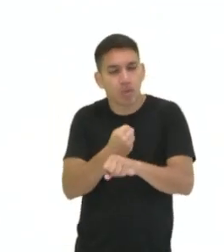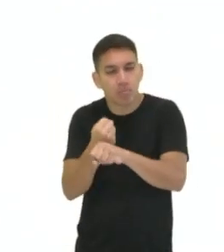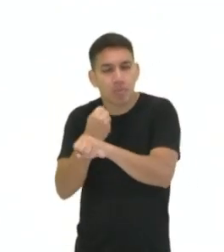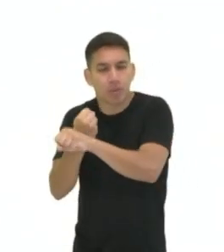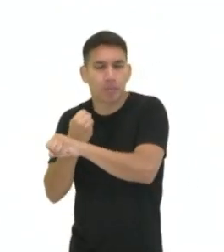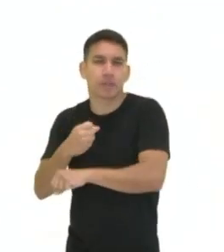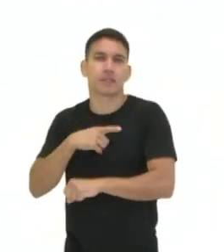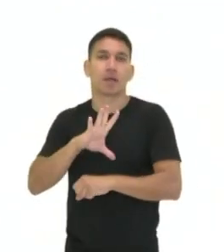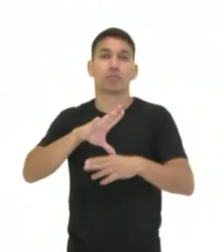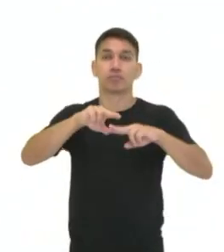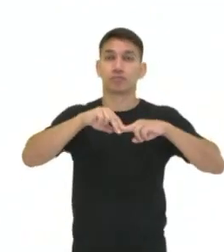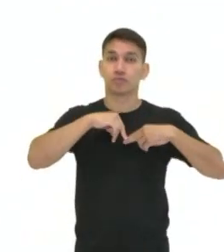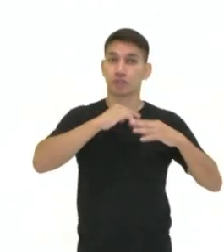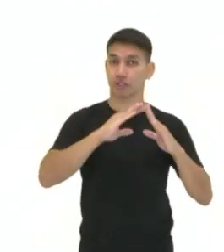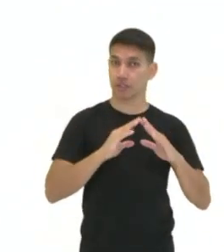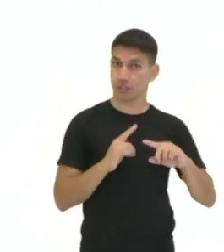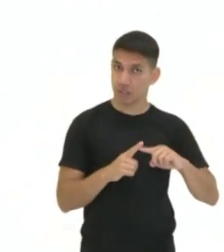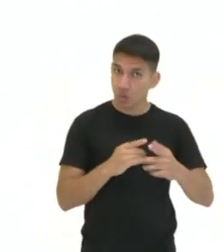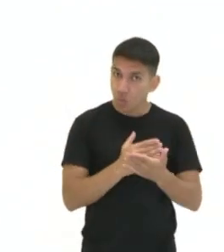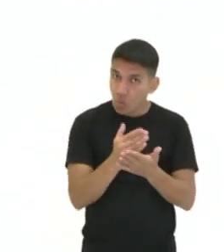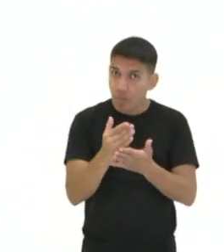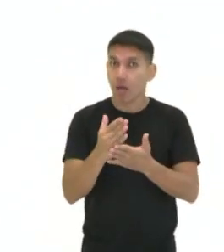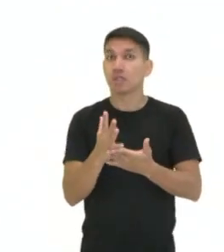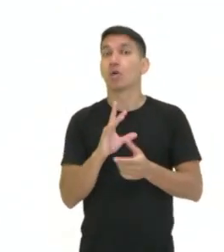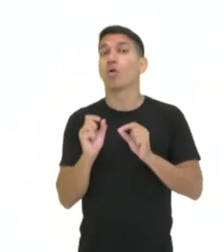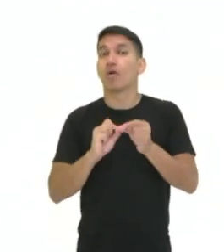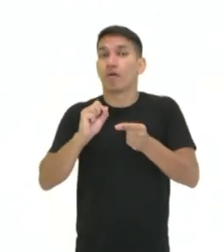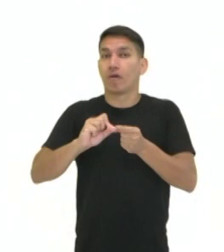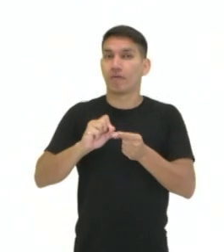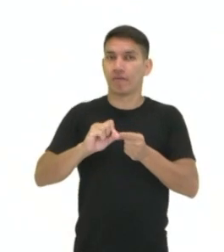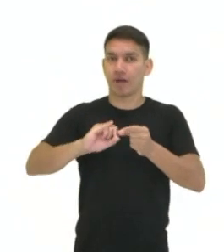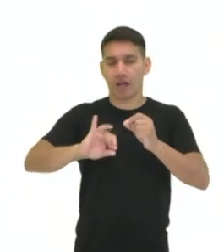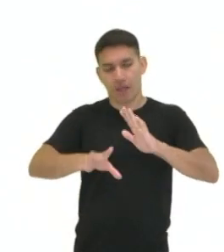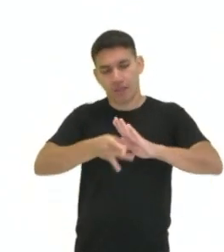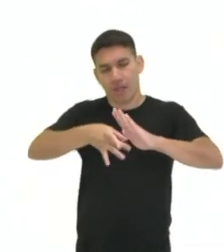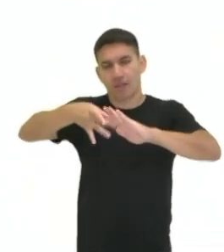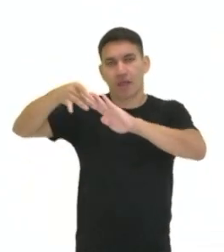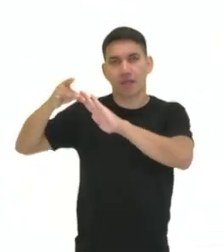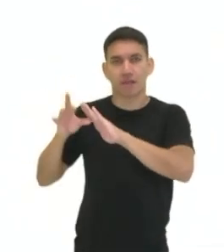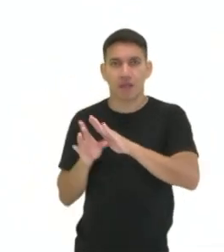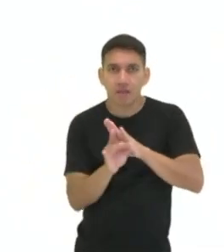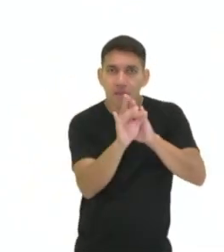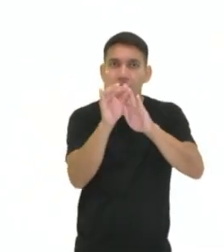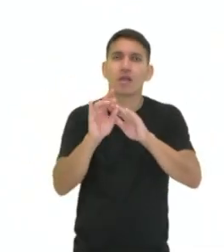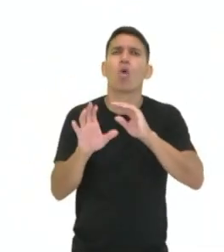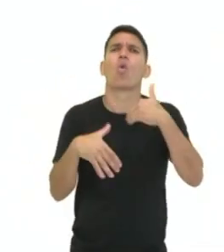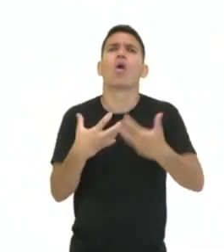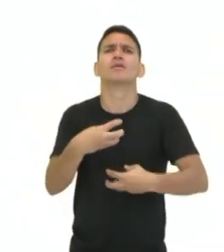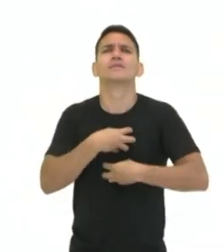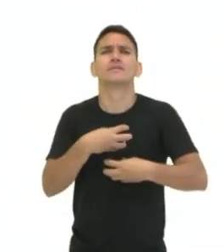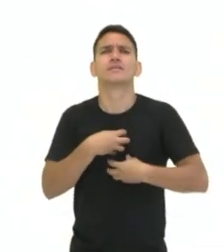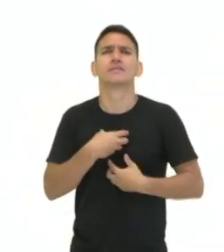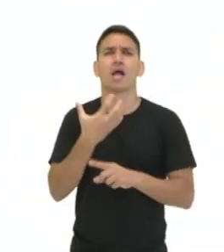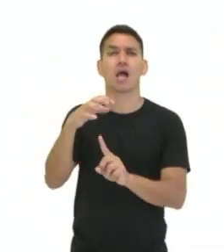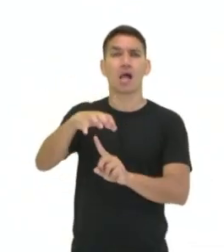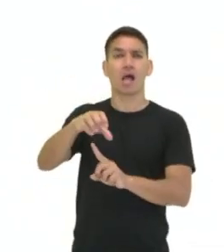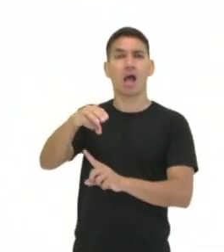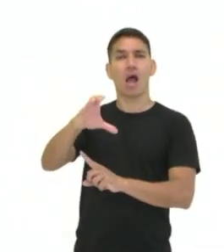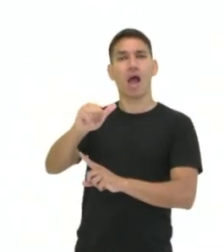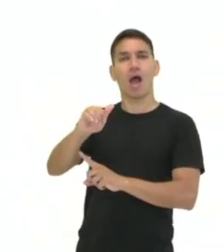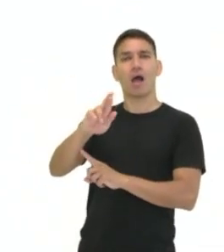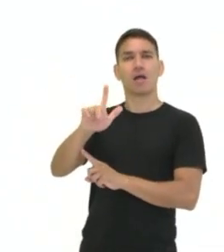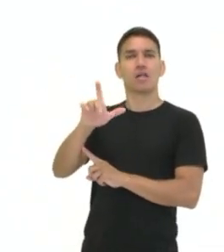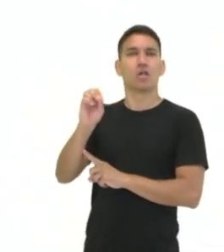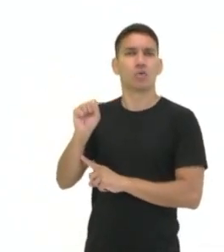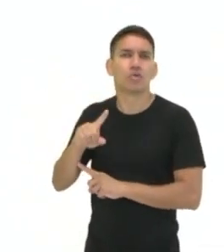as igrejas elas começam a ser muito ornadas, ou seja, nós temos uma representação muito grande. E qual a sensação que Carlos queria que as igrejas tivessem,